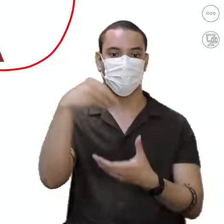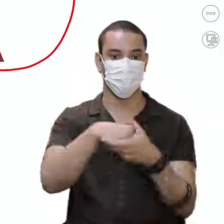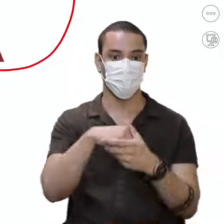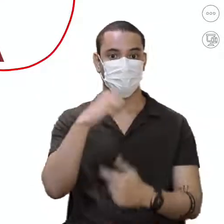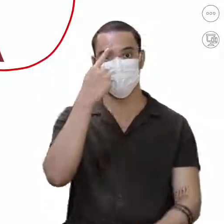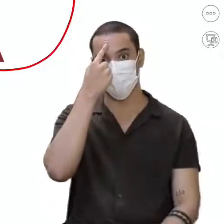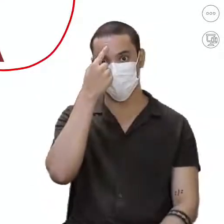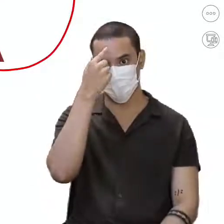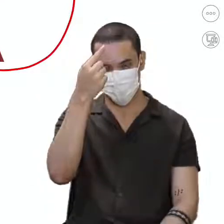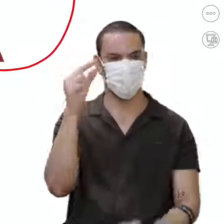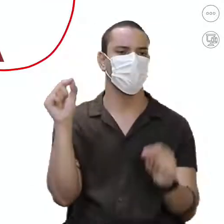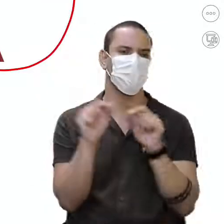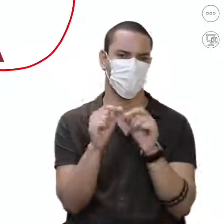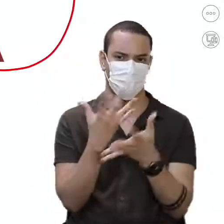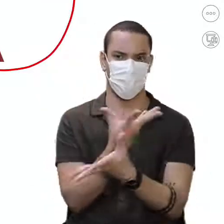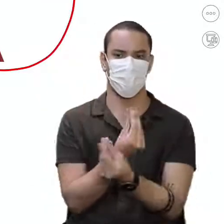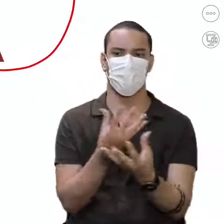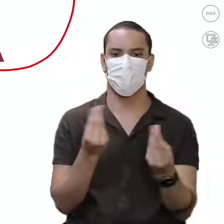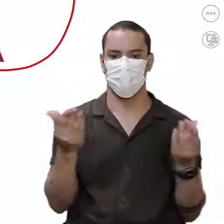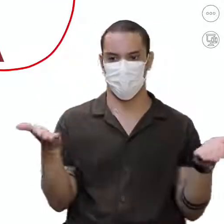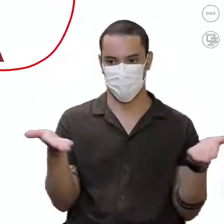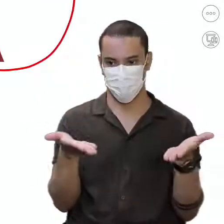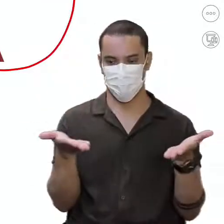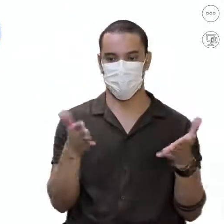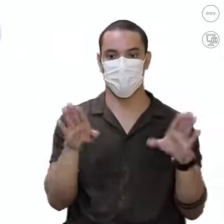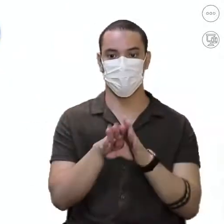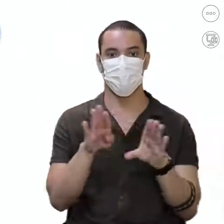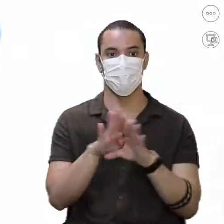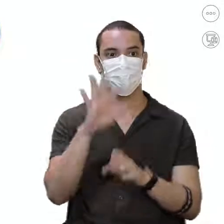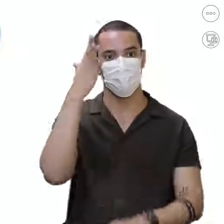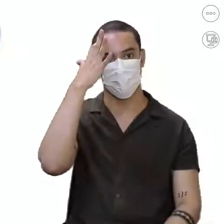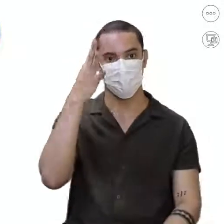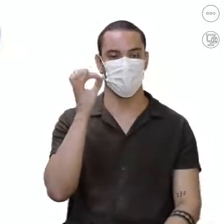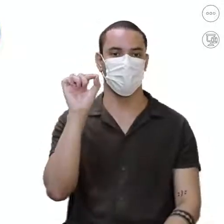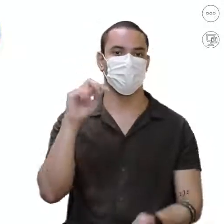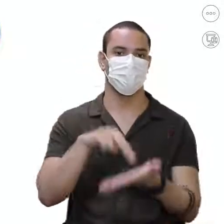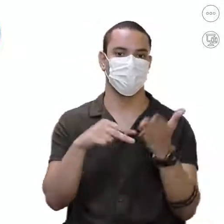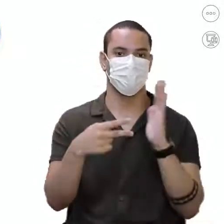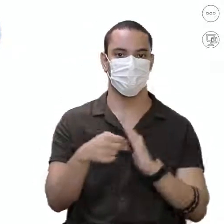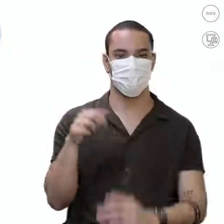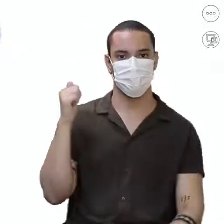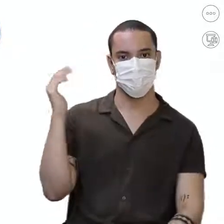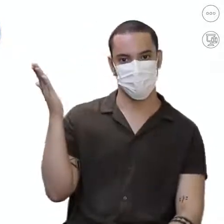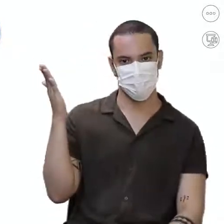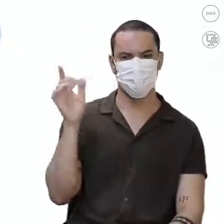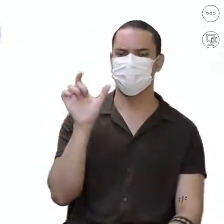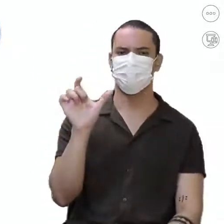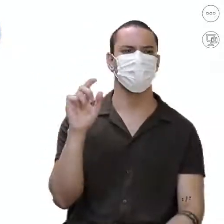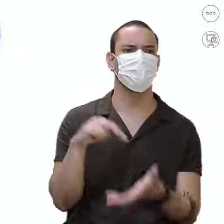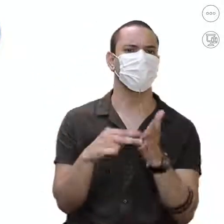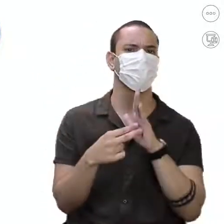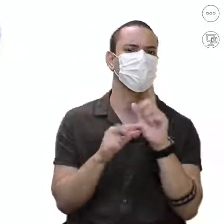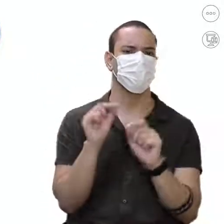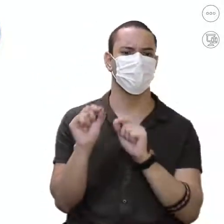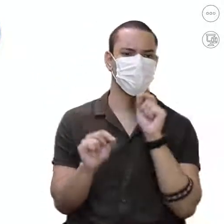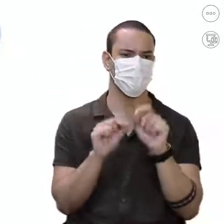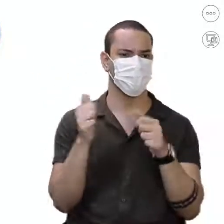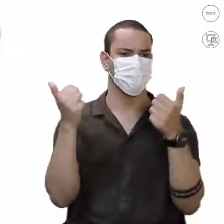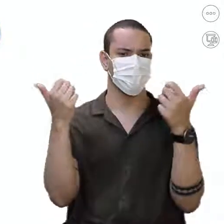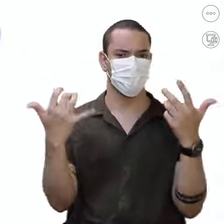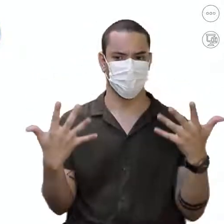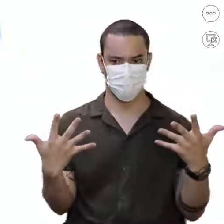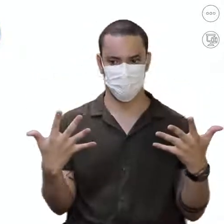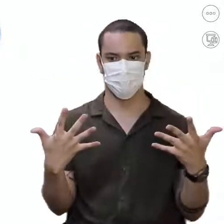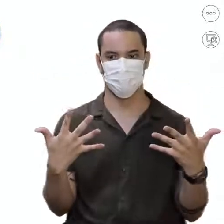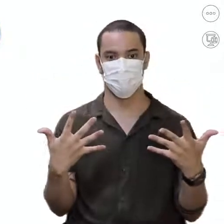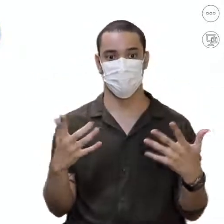ideias. Vamos fazer isso bastante hoje. Vamos entender mais o que é esse skimming. Que palavra é essa? Do que ele se